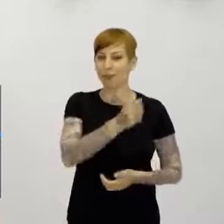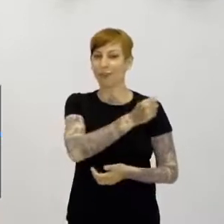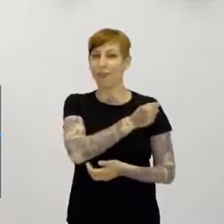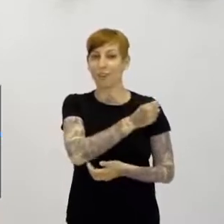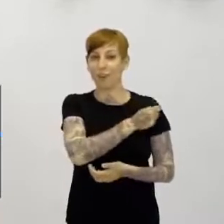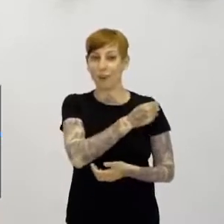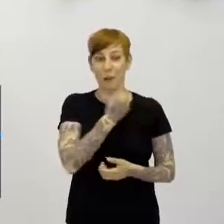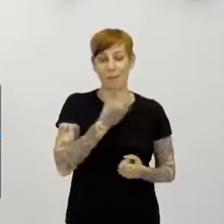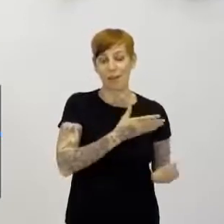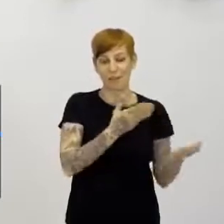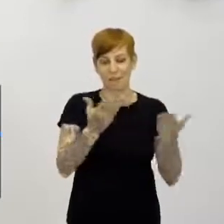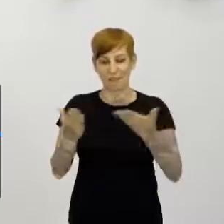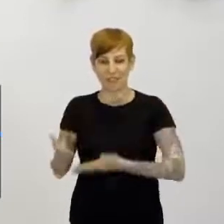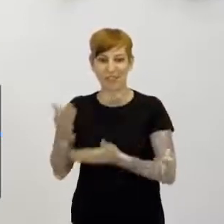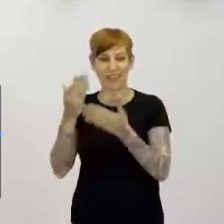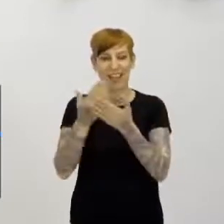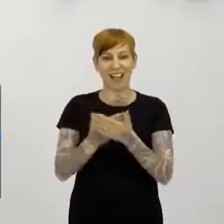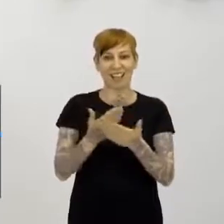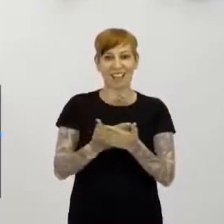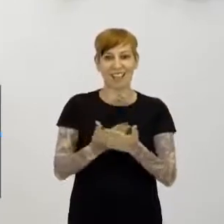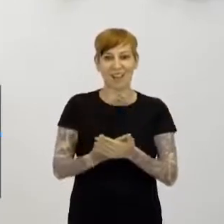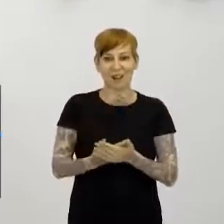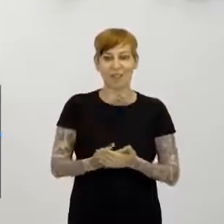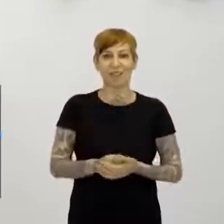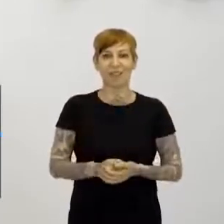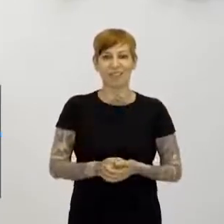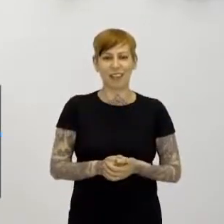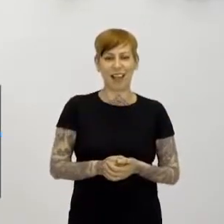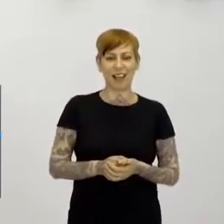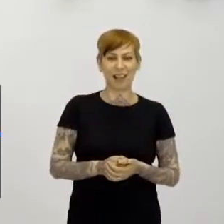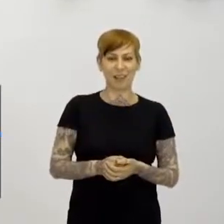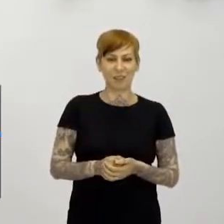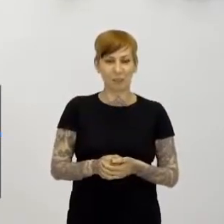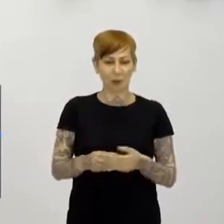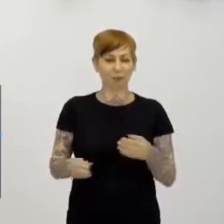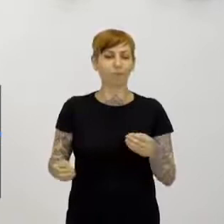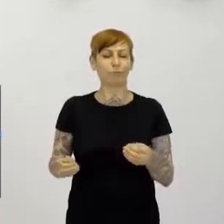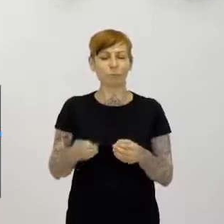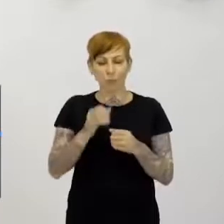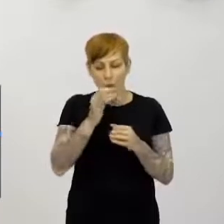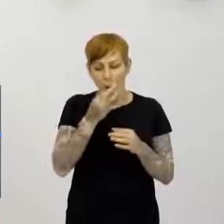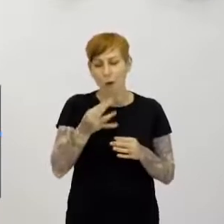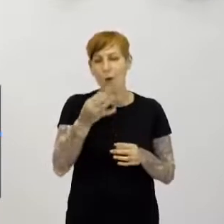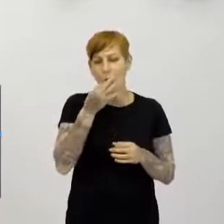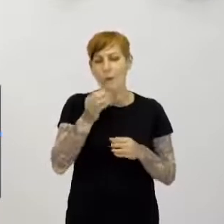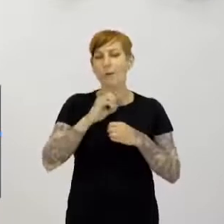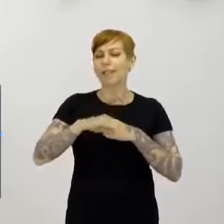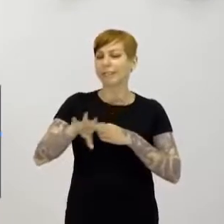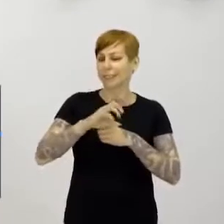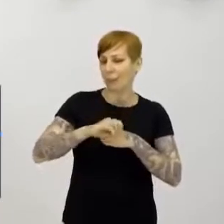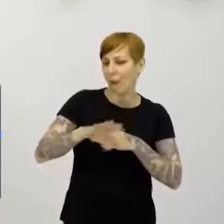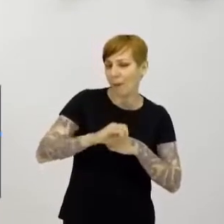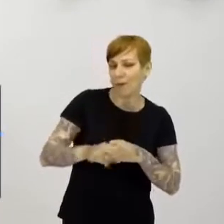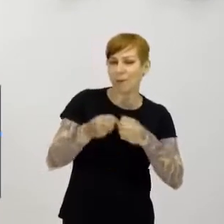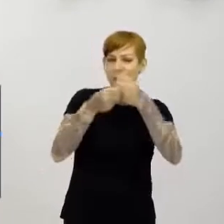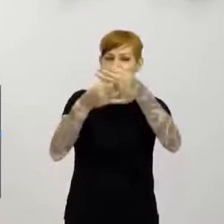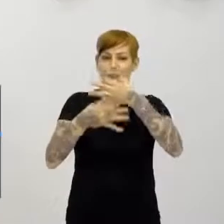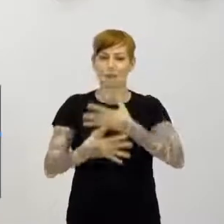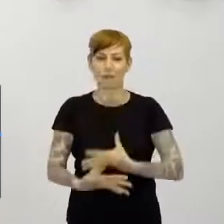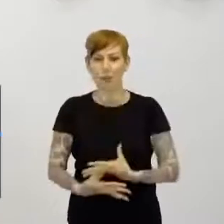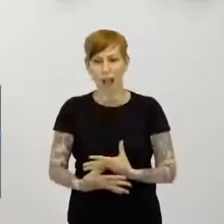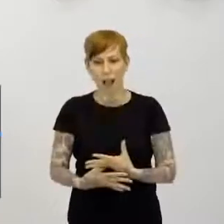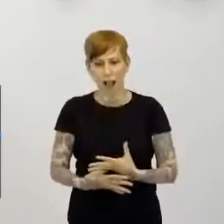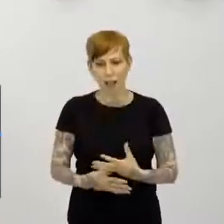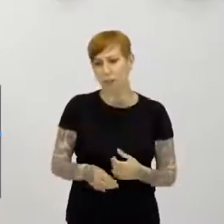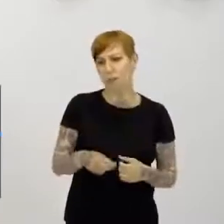estudantes, sejam bem-vindos a essa aula. Coloquem suas contribuições no chat, mesmo que eu não leia a sua contribuição, é legal a